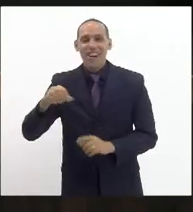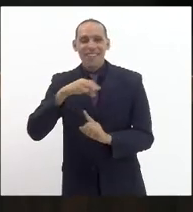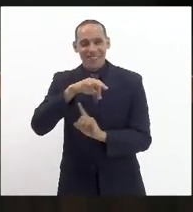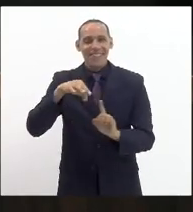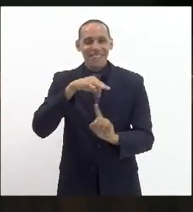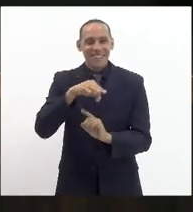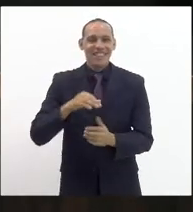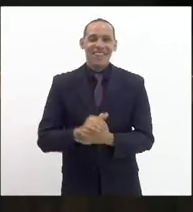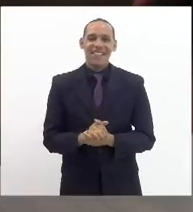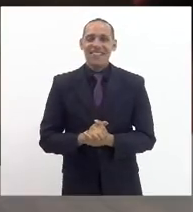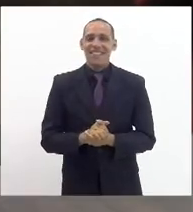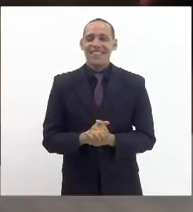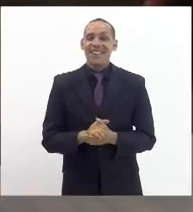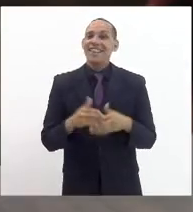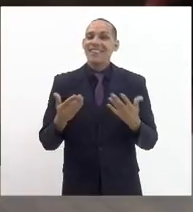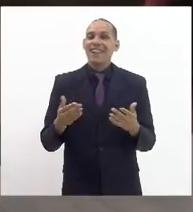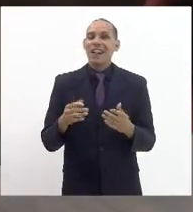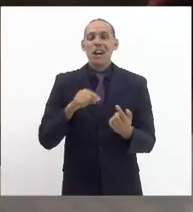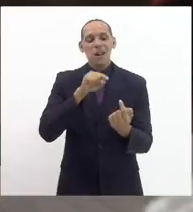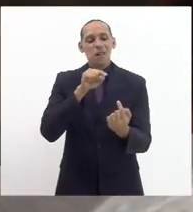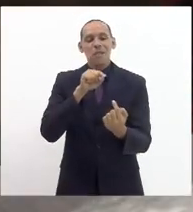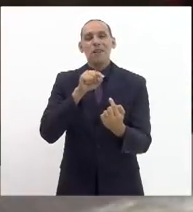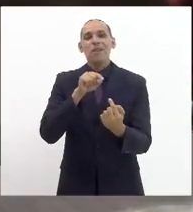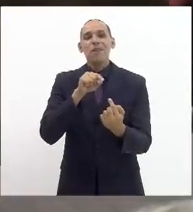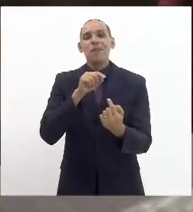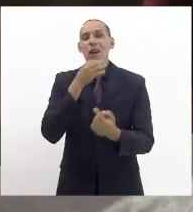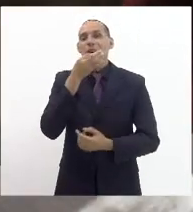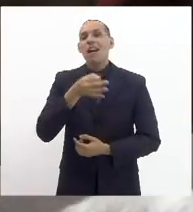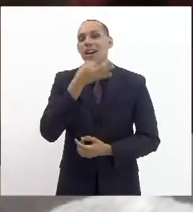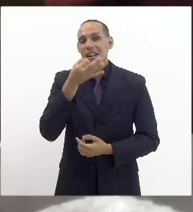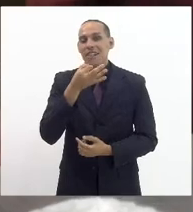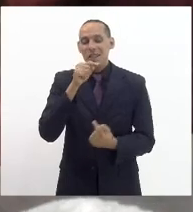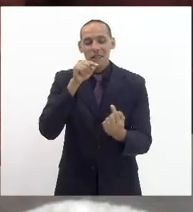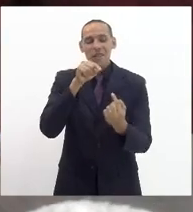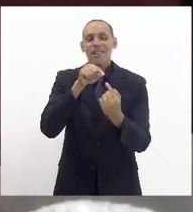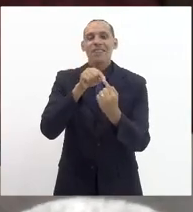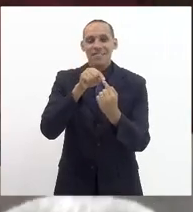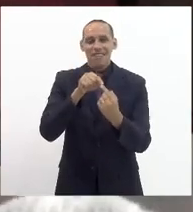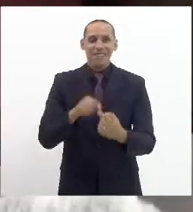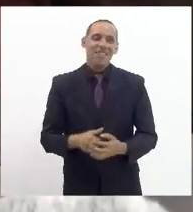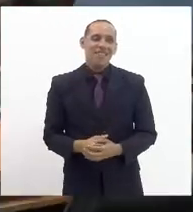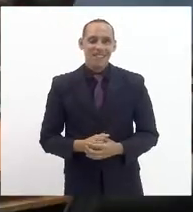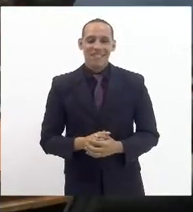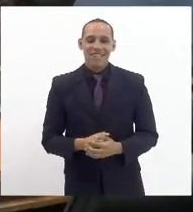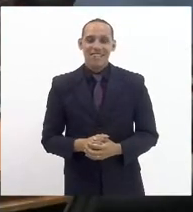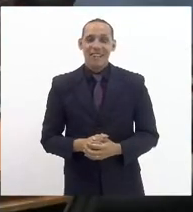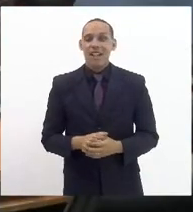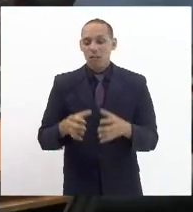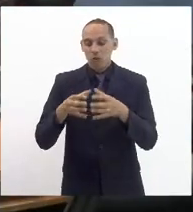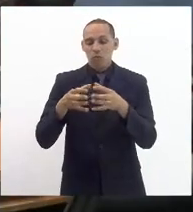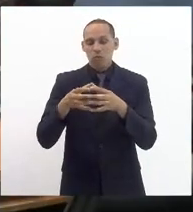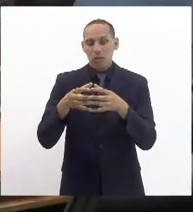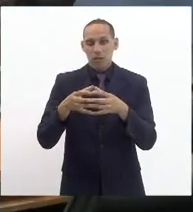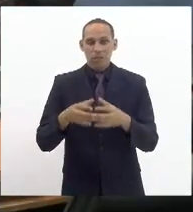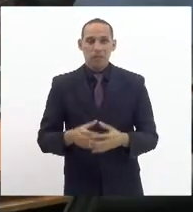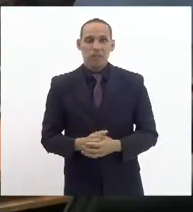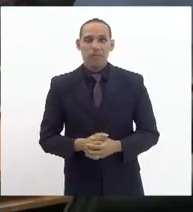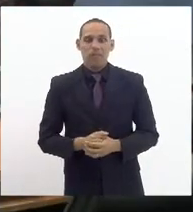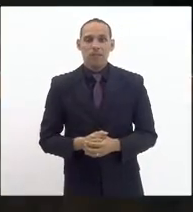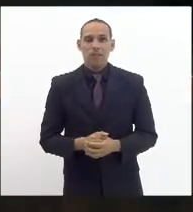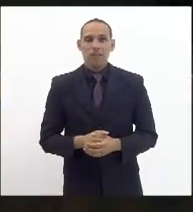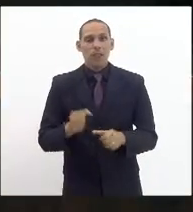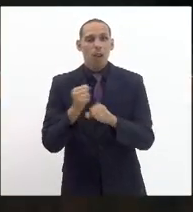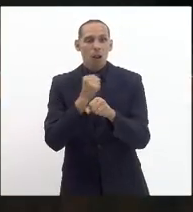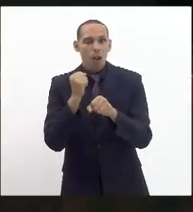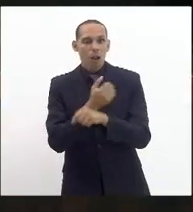também. Então, o parecer, senhor presidente, é favorável. Pela Comissão de